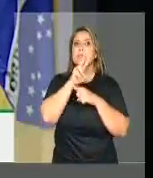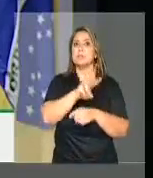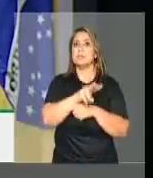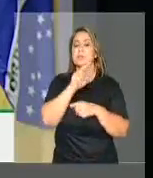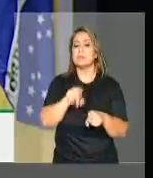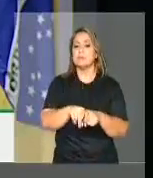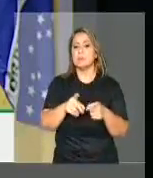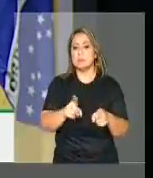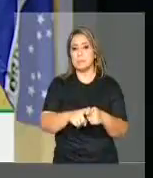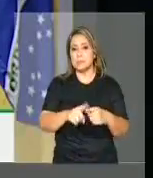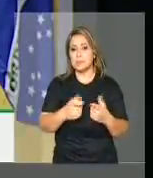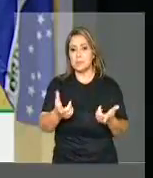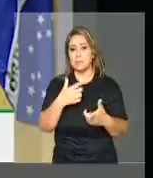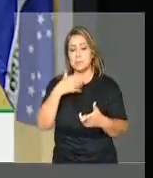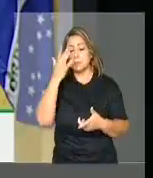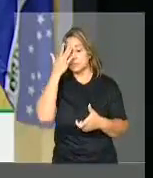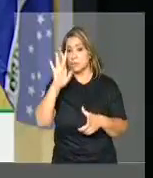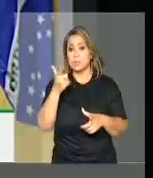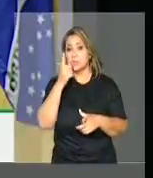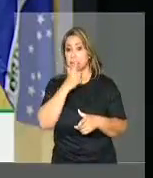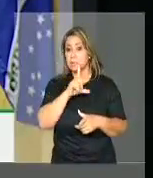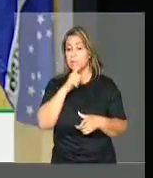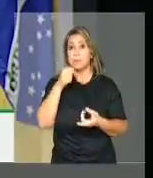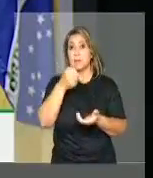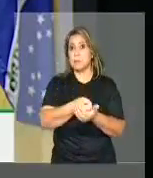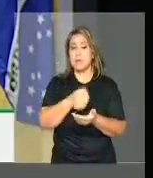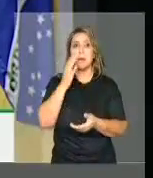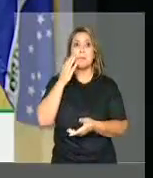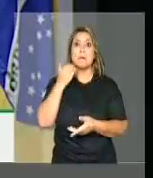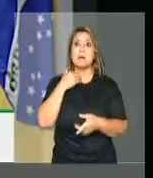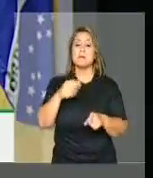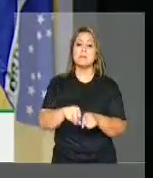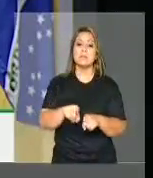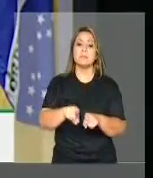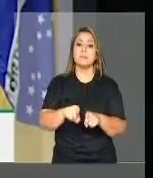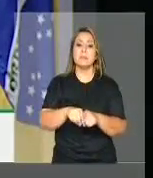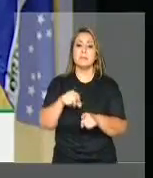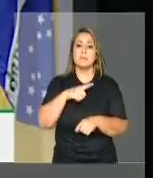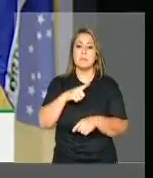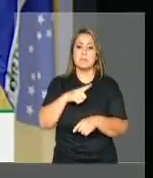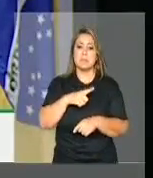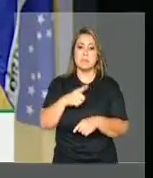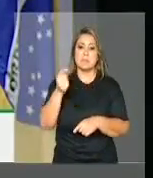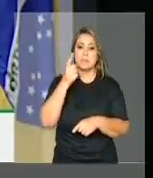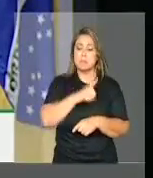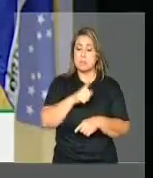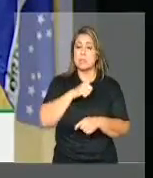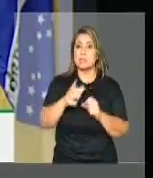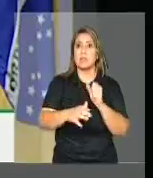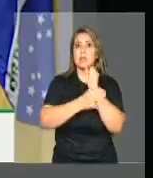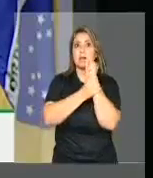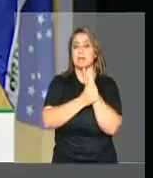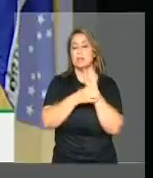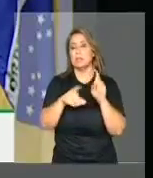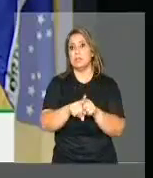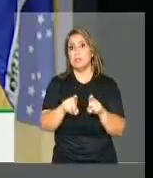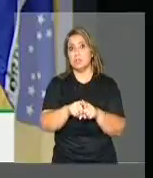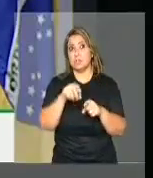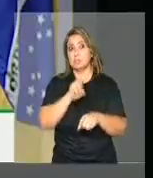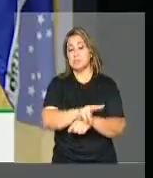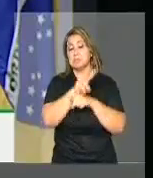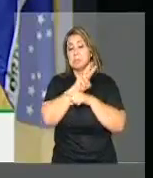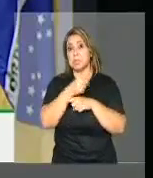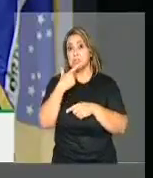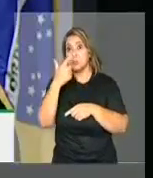papagaios, muitos dos quais eu nem sei se conseguirá pagar e nem tão pouco se tem lastro e garantia para a concessão desses